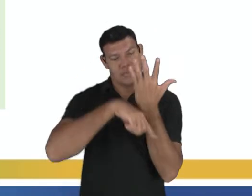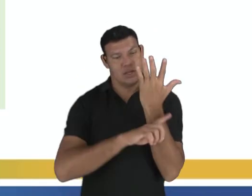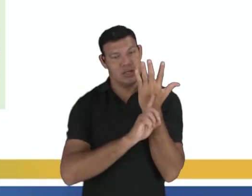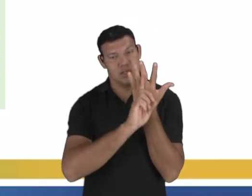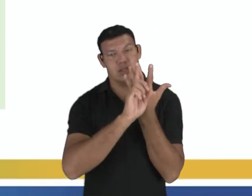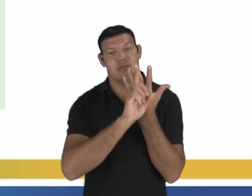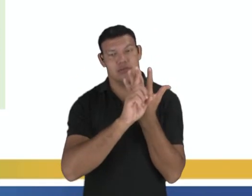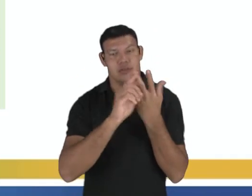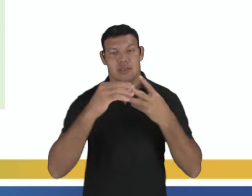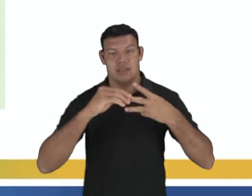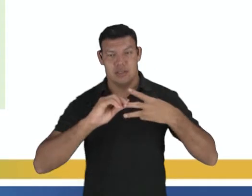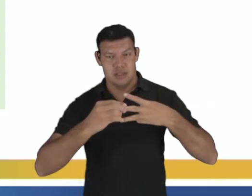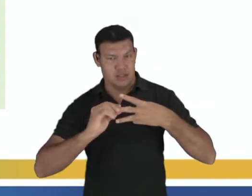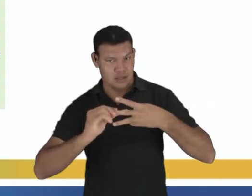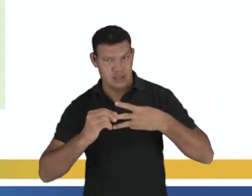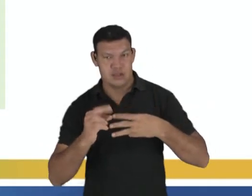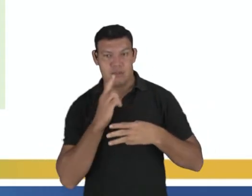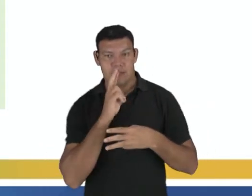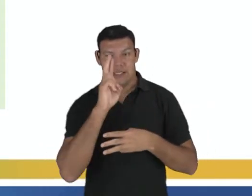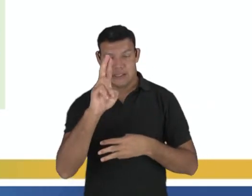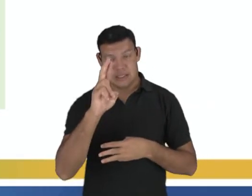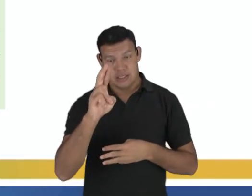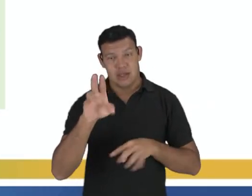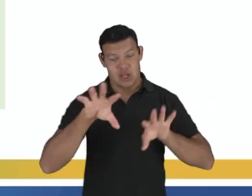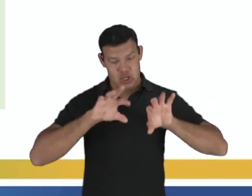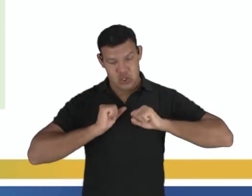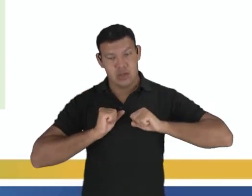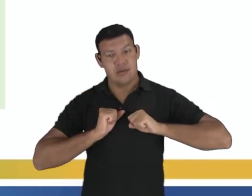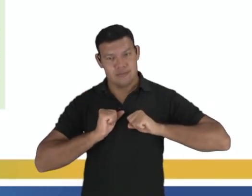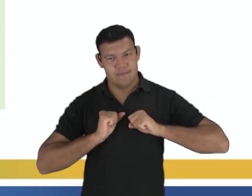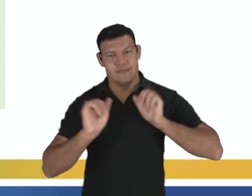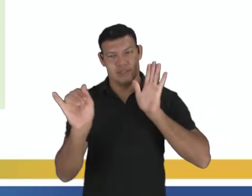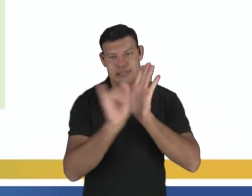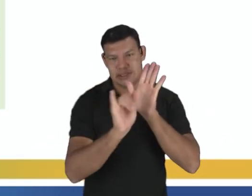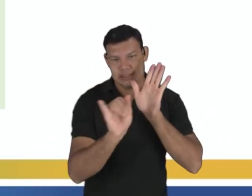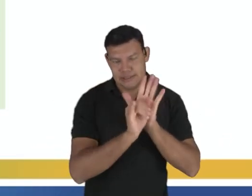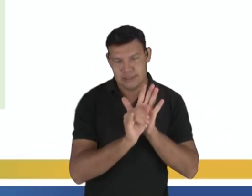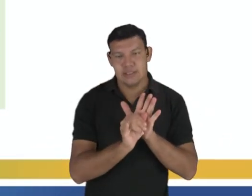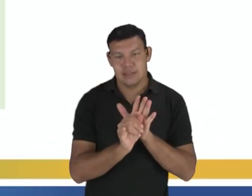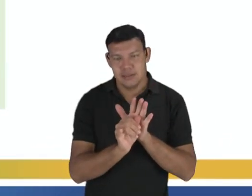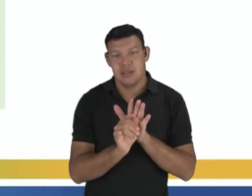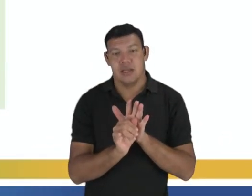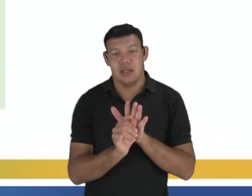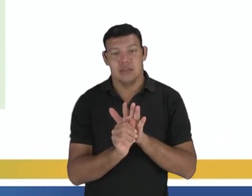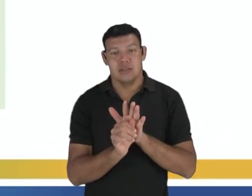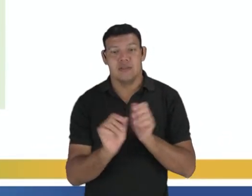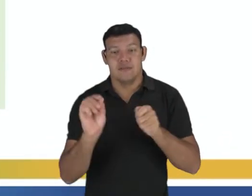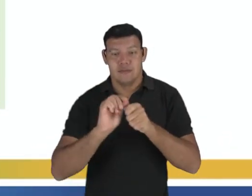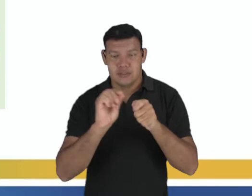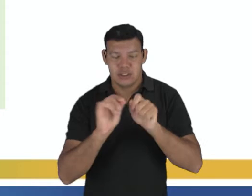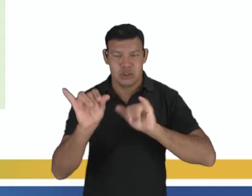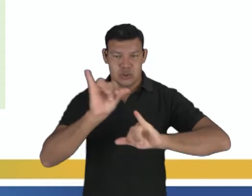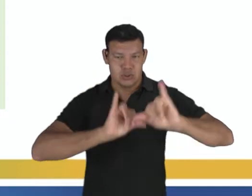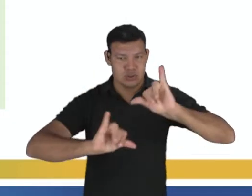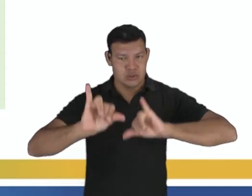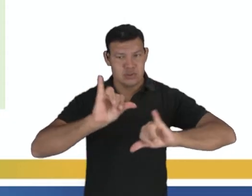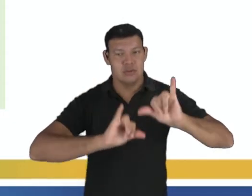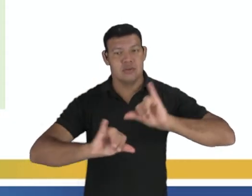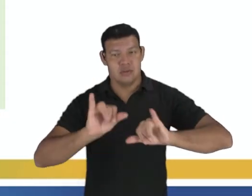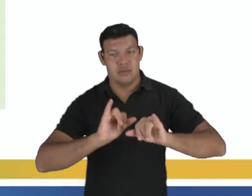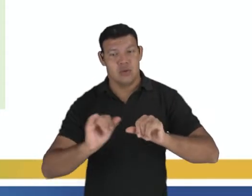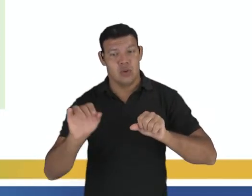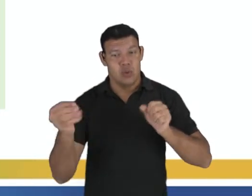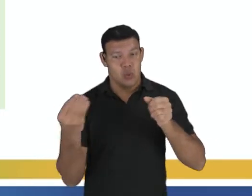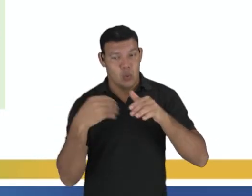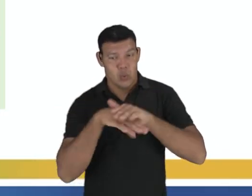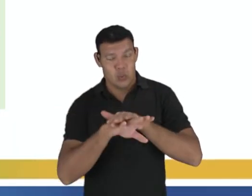A tua resposta, as células, né, da resposta imune adquirida vão lá, vão identificar esse antígeno, vão produzir anticorpos e